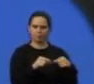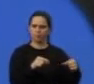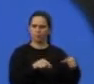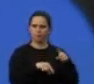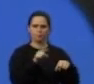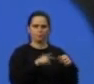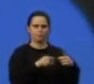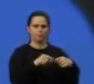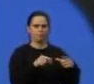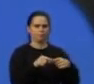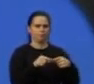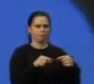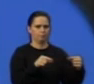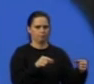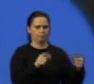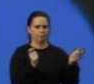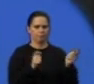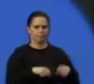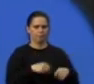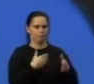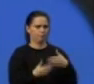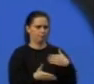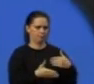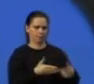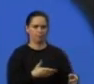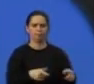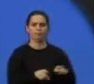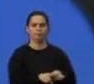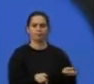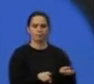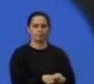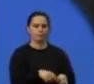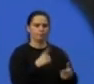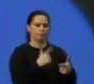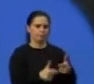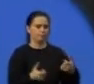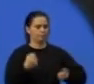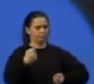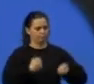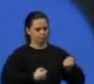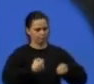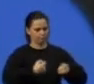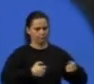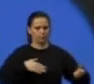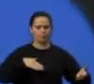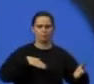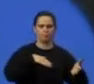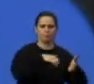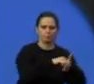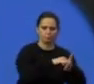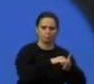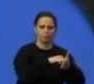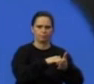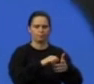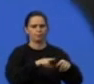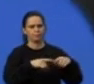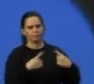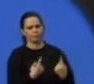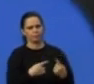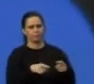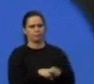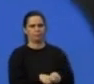material pontiagudo, ou acidentes automobilísticos. Com relação